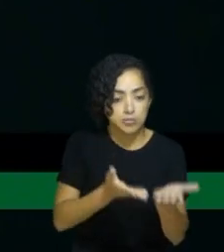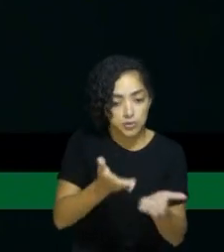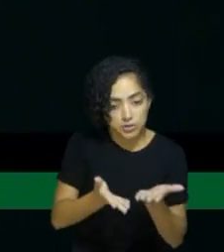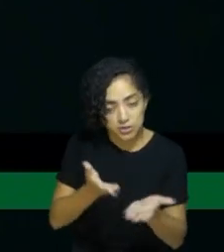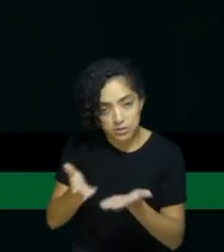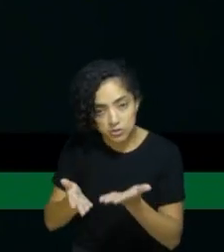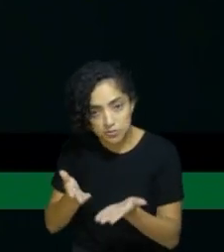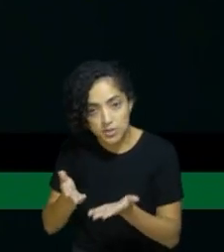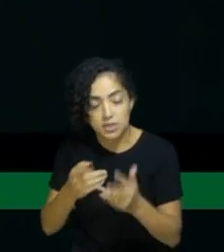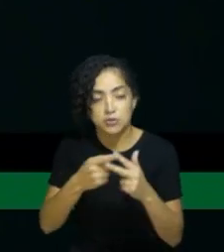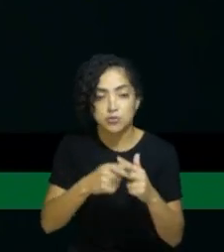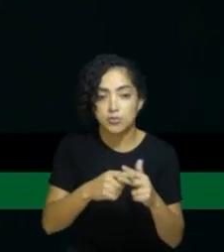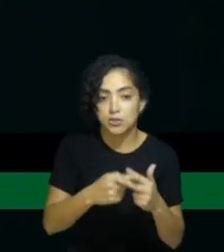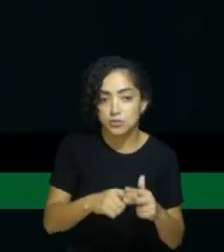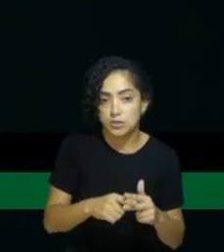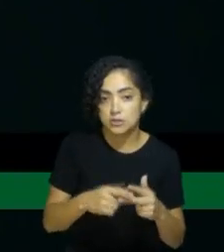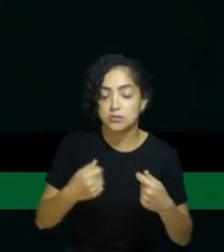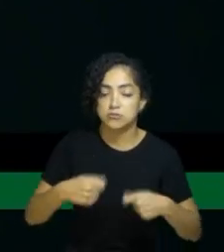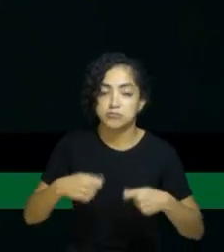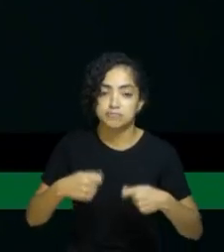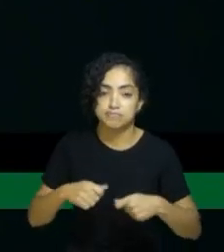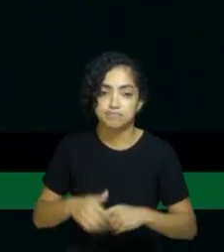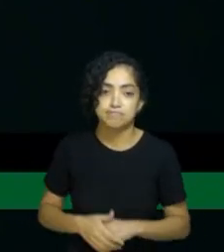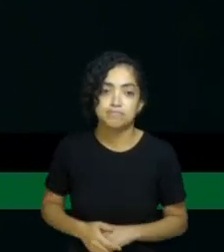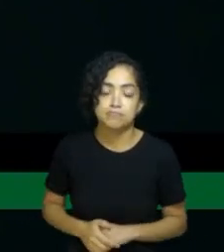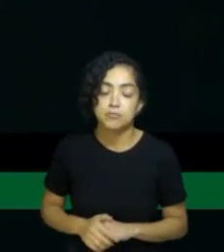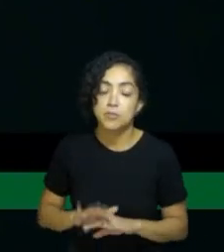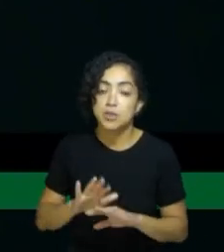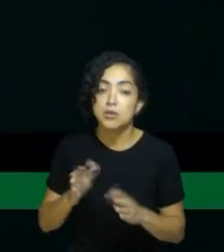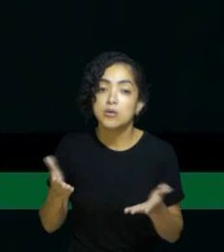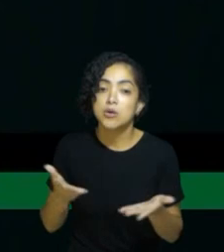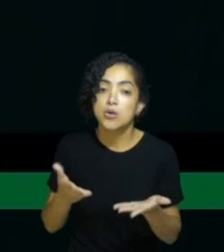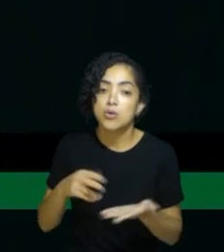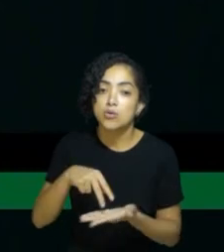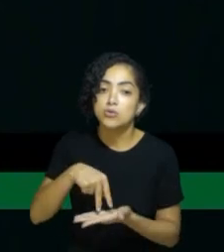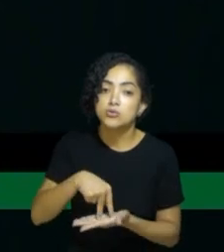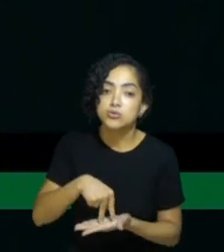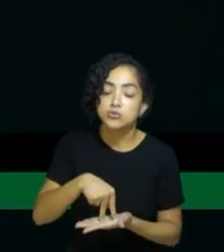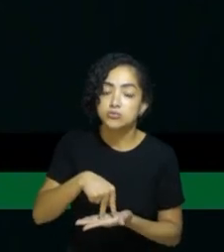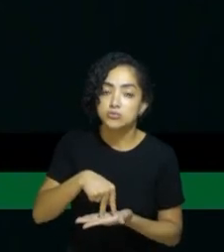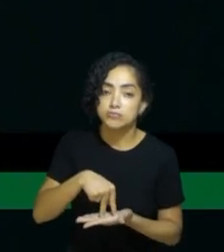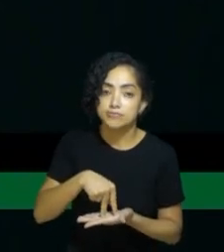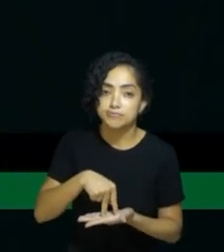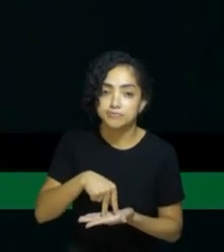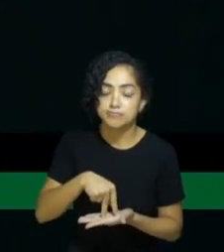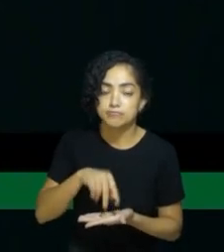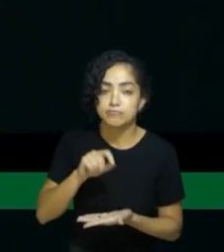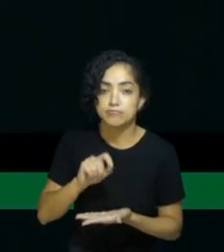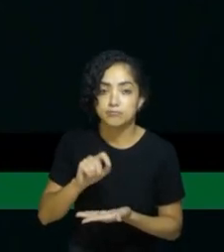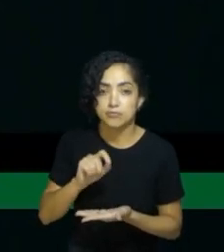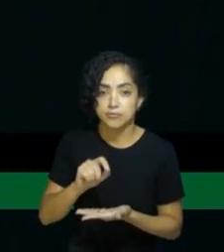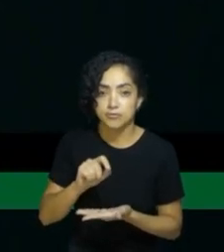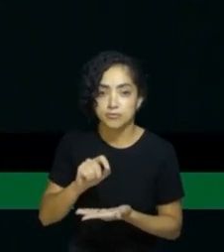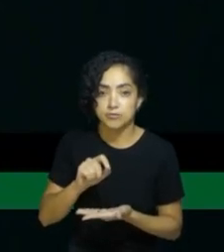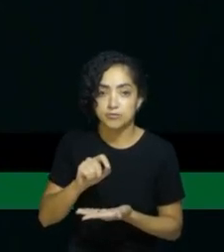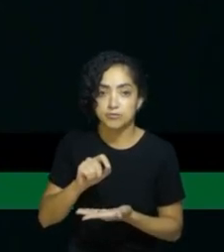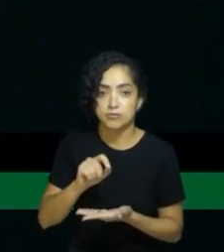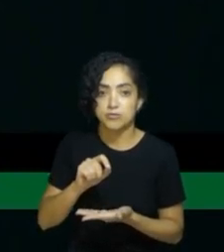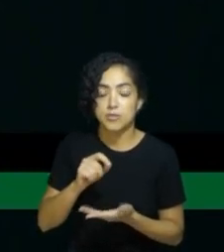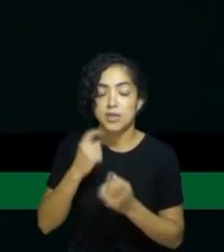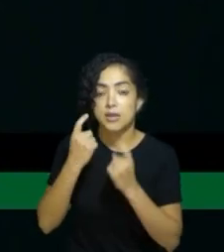pronto socorro mas o que me traz aqui senhor presidente nesse momento é a nossa